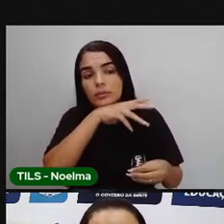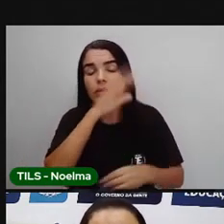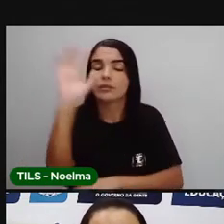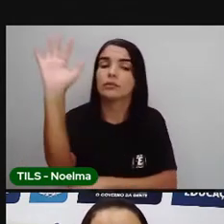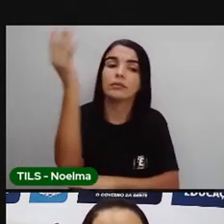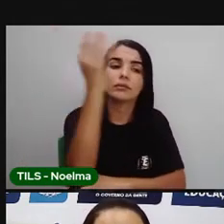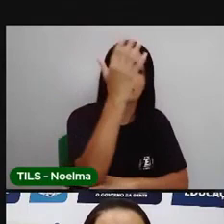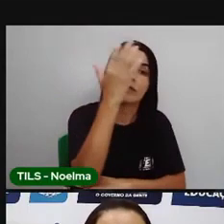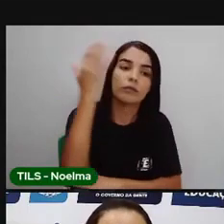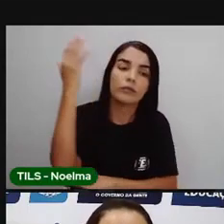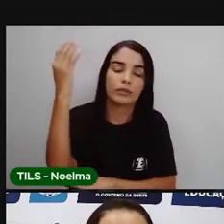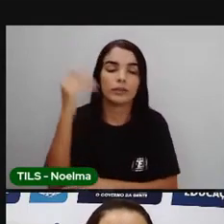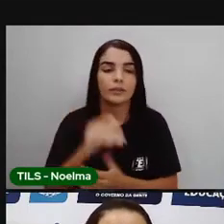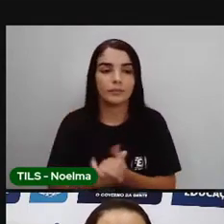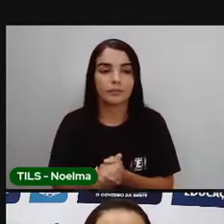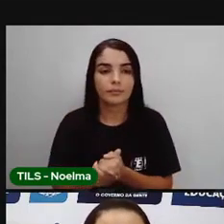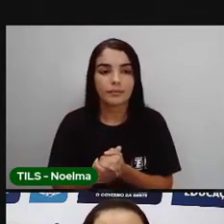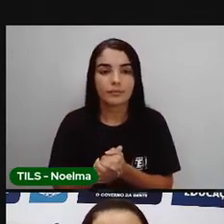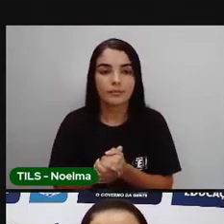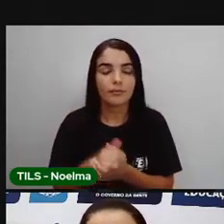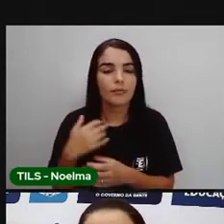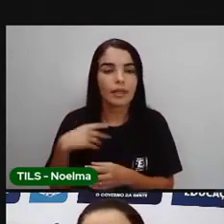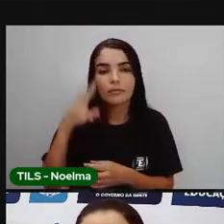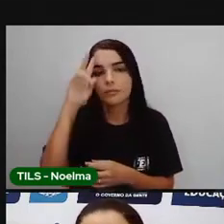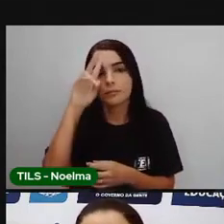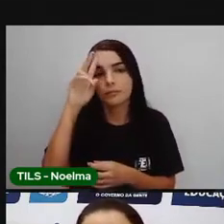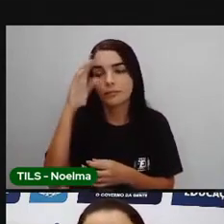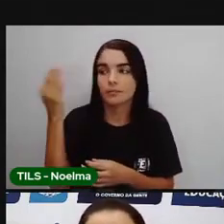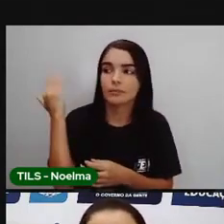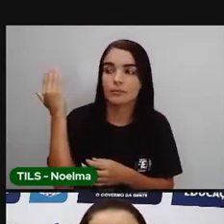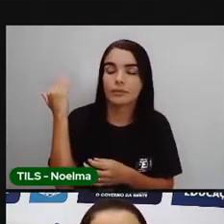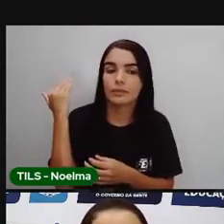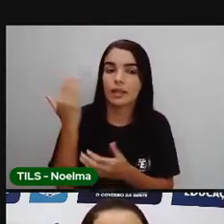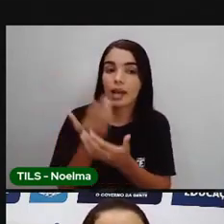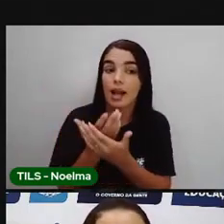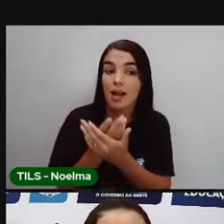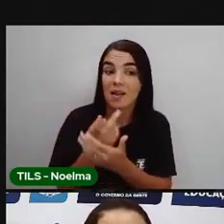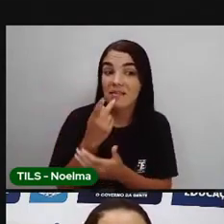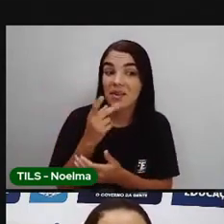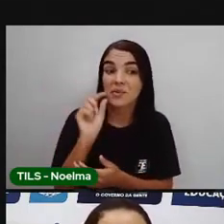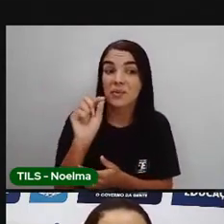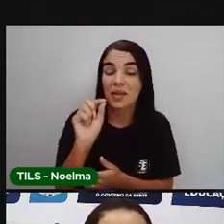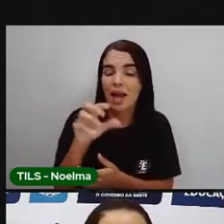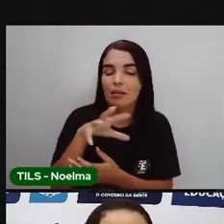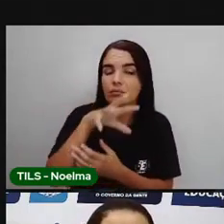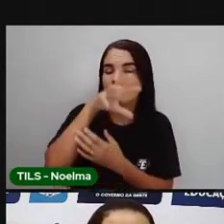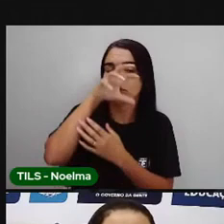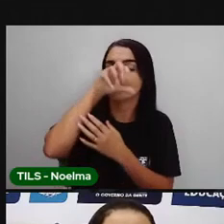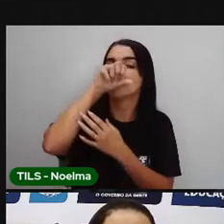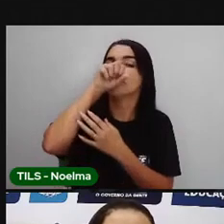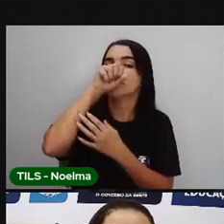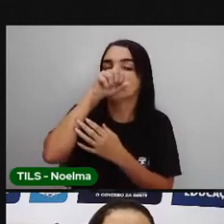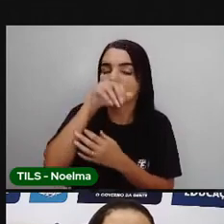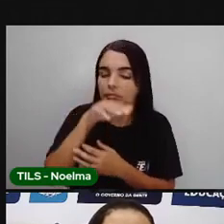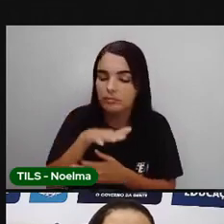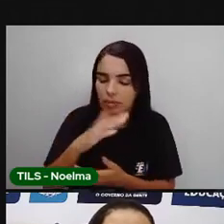na nossa primeira aula de ciências, a gente falou sobre a fotossíntese, né? A fotossíntese é o